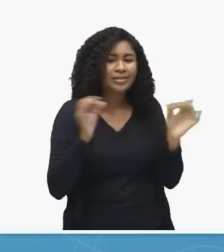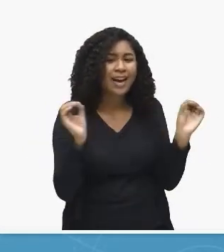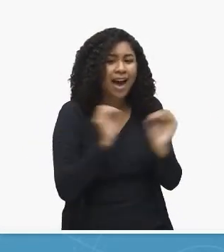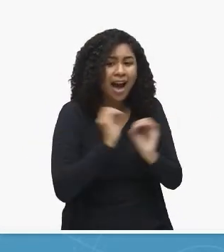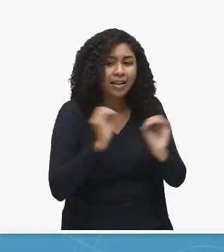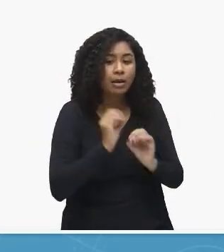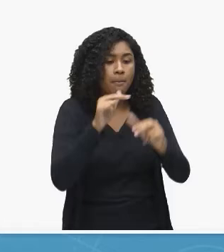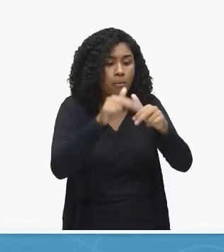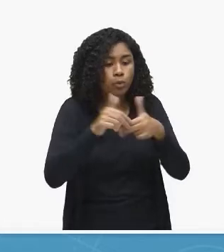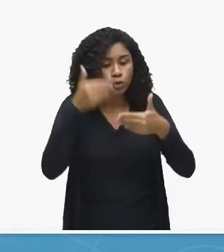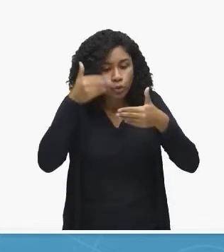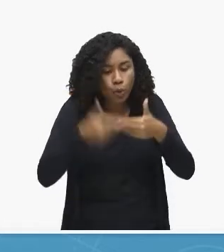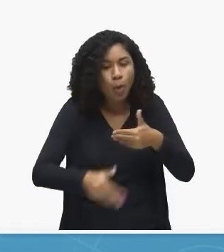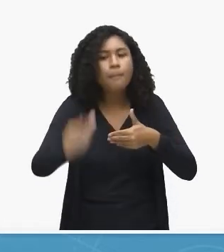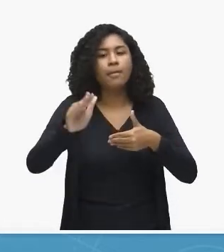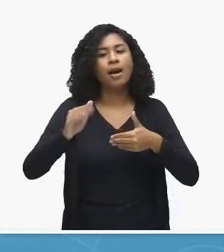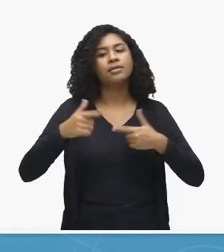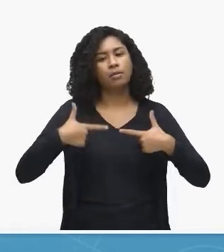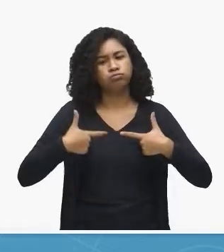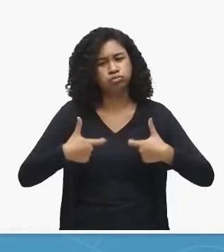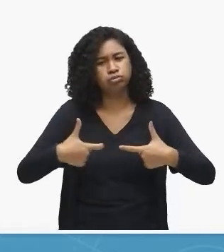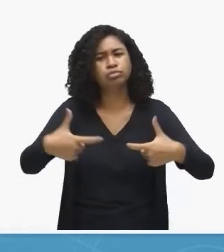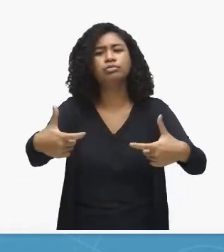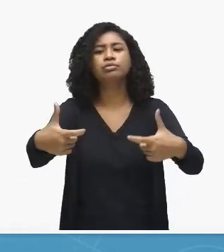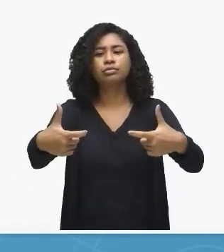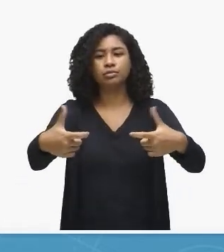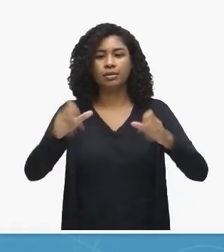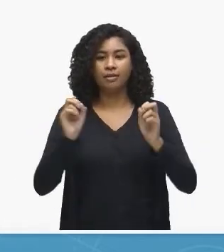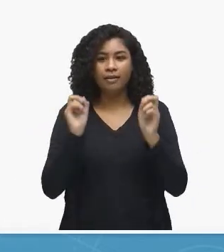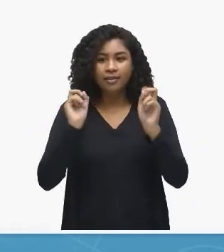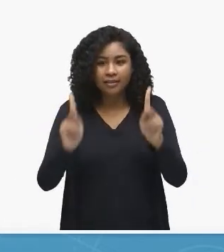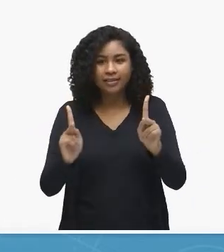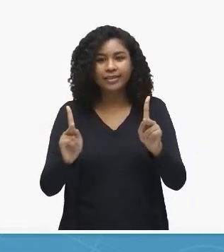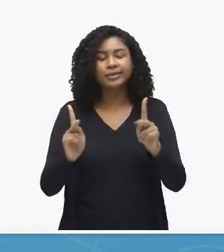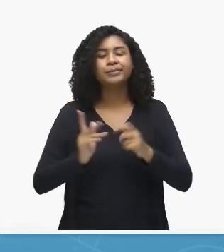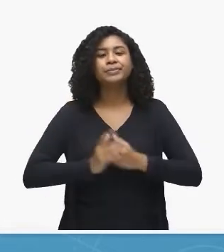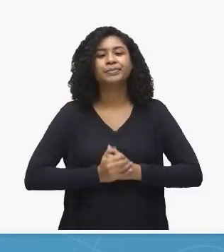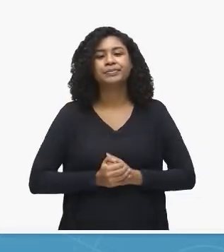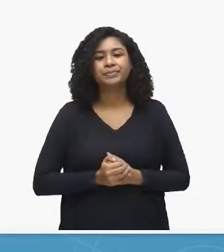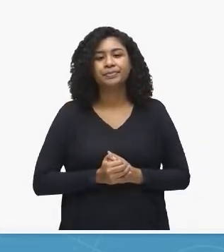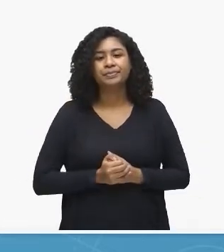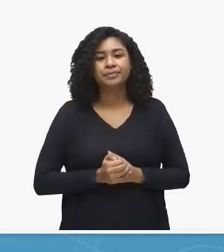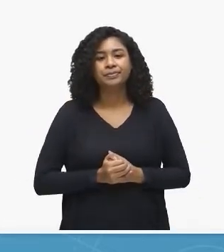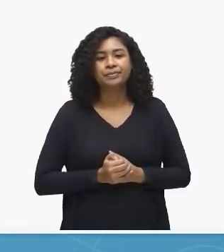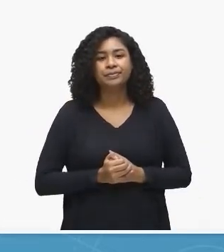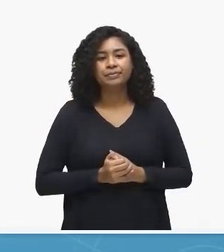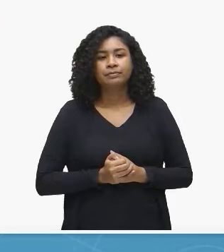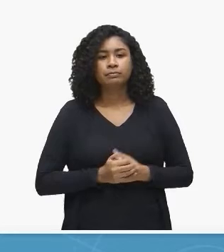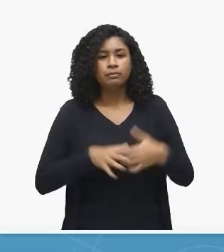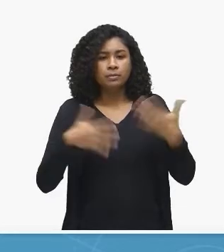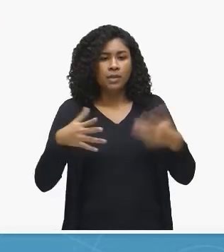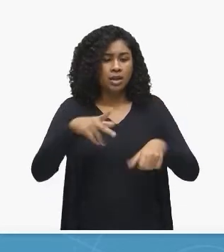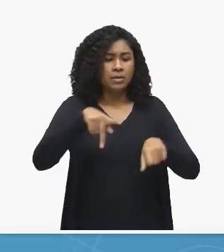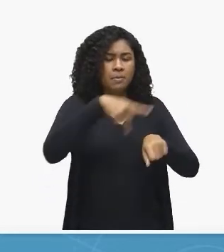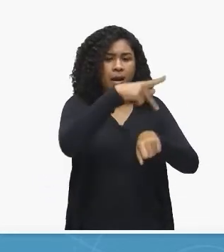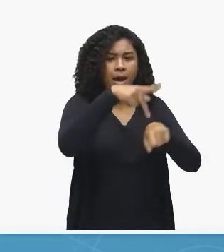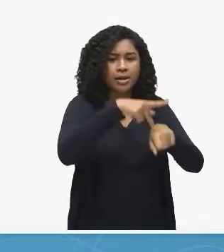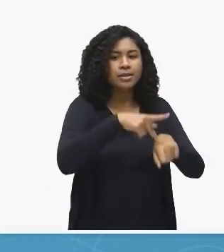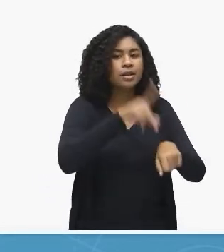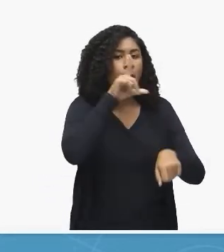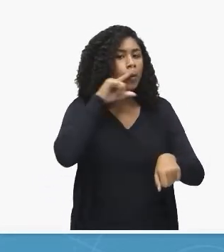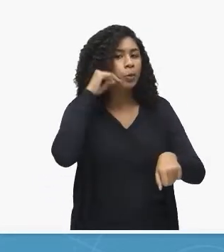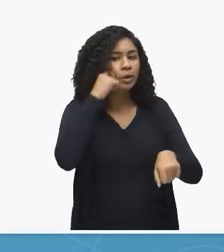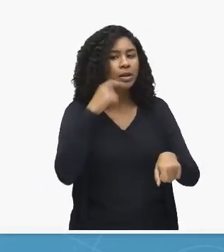ao Império Austro-Húngaro. Então, começam as declarações de guerra. O Império Austro-Húngaro tinha aliança por sua vez com a